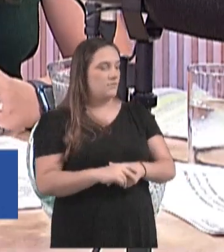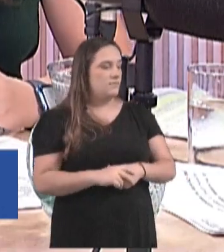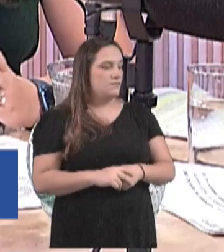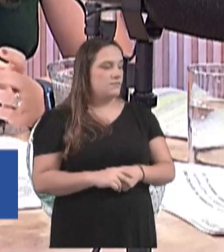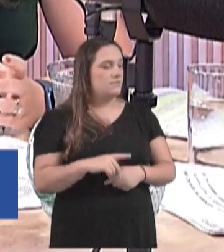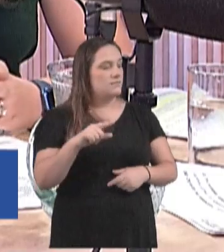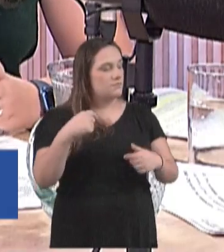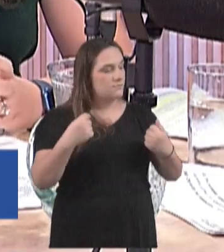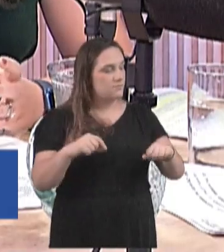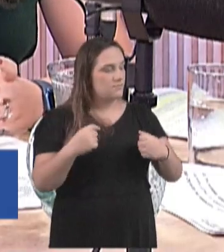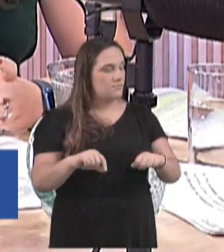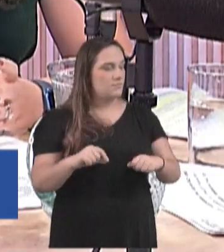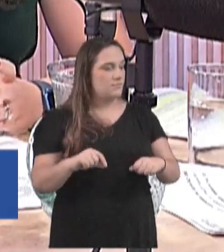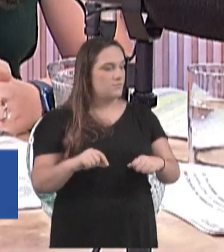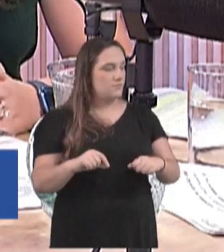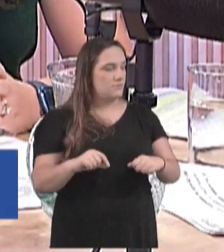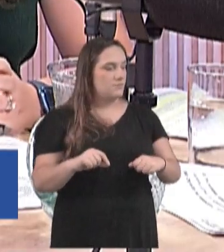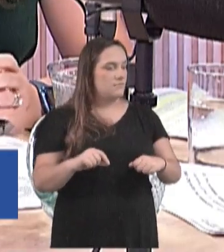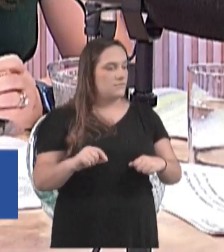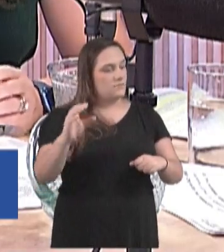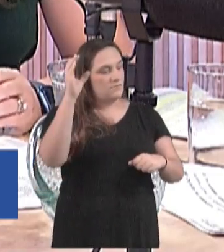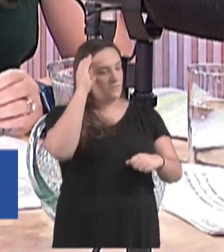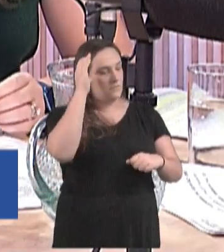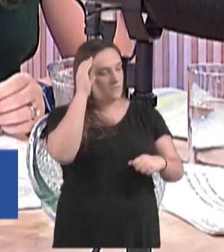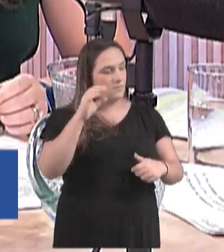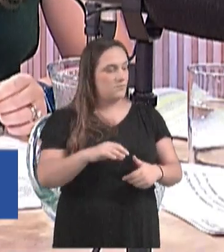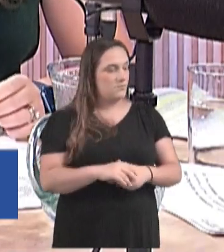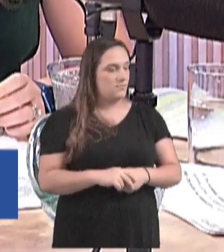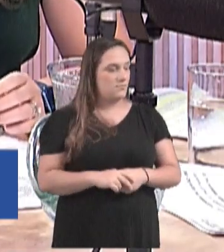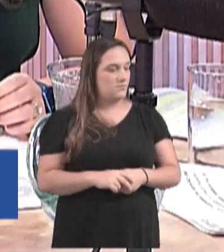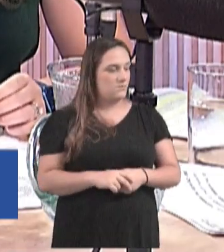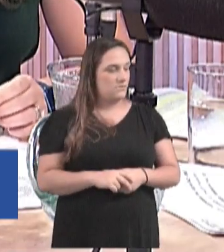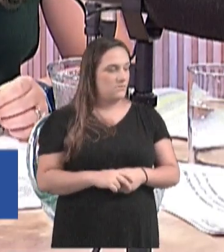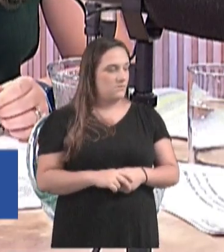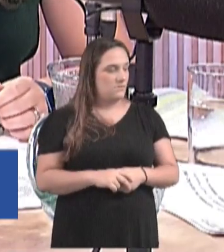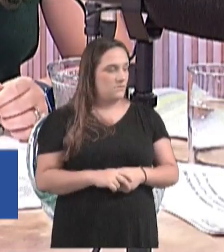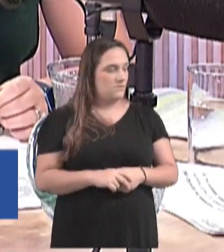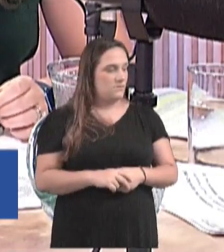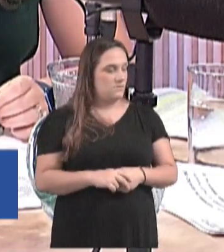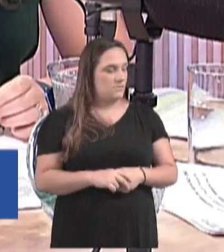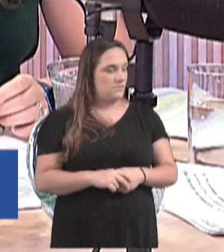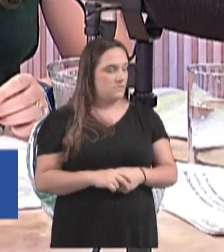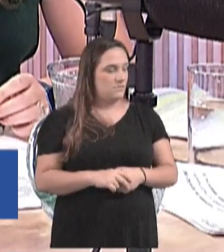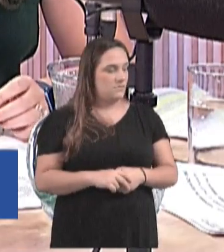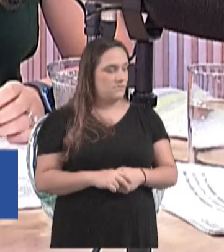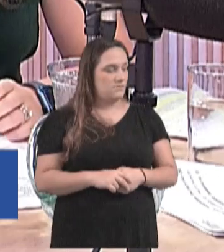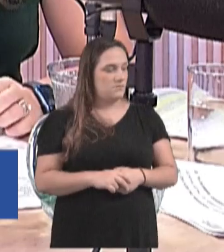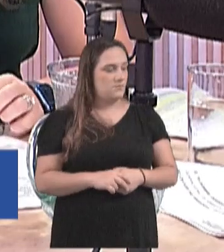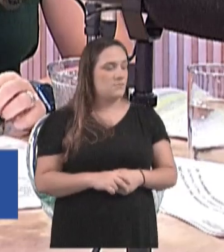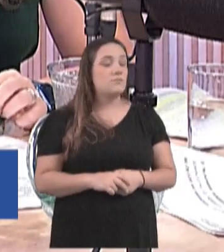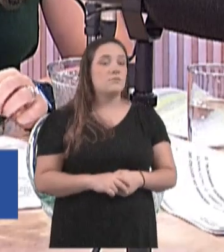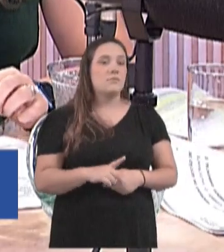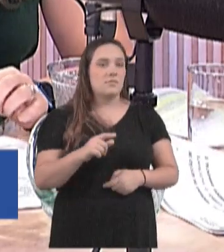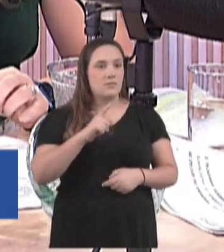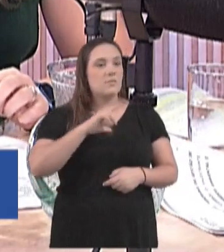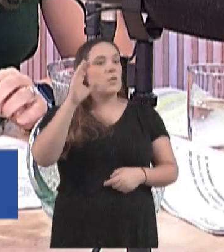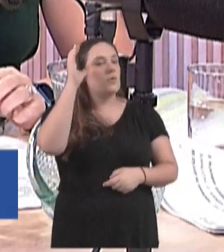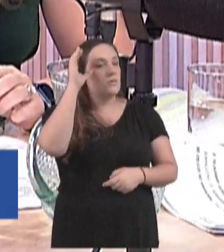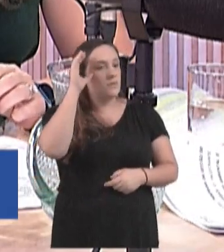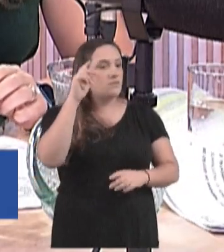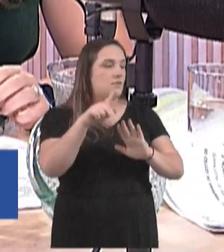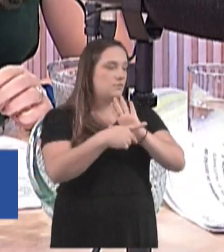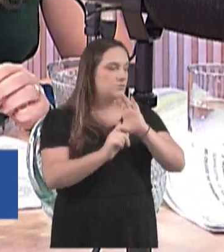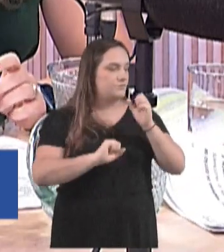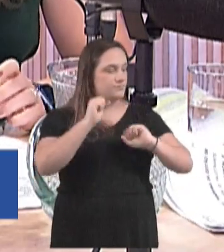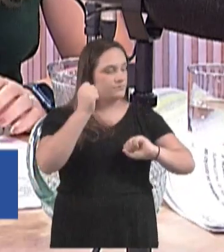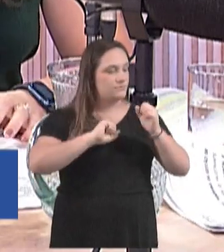uma conscientização de ambos os lados, né, Leonardo? Exato. Então, mas a gente vê uma conscientização bem forte nas